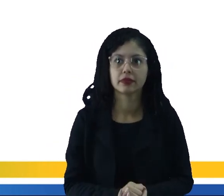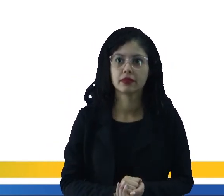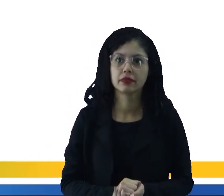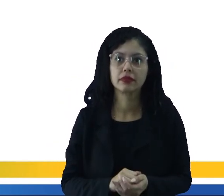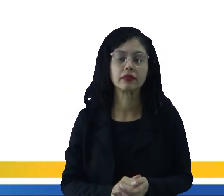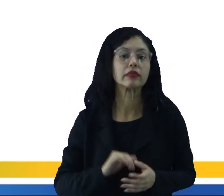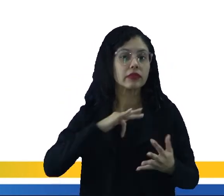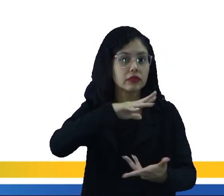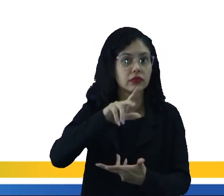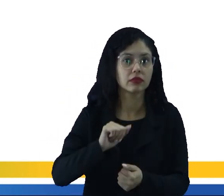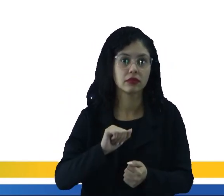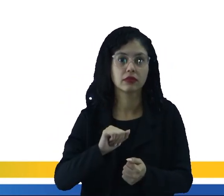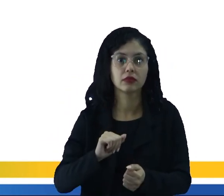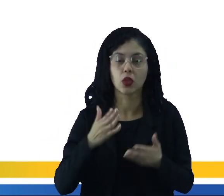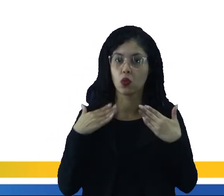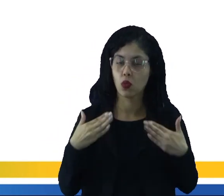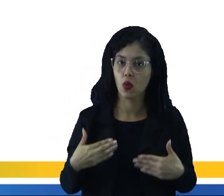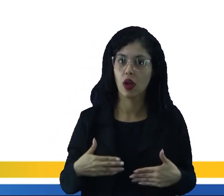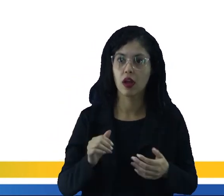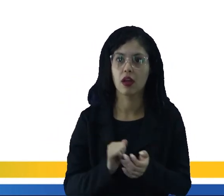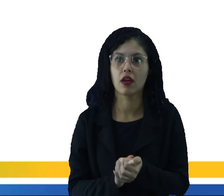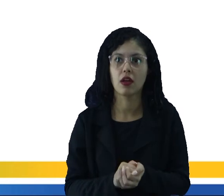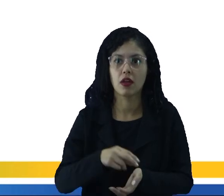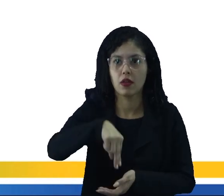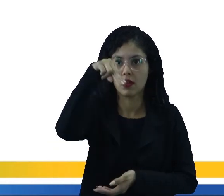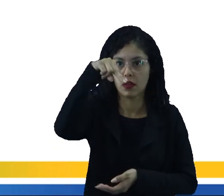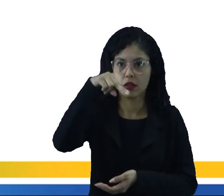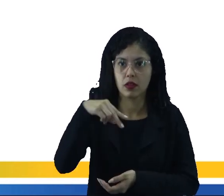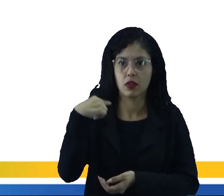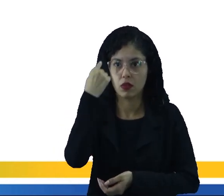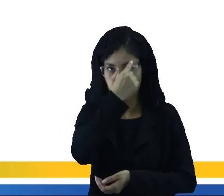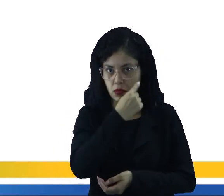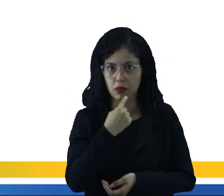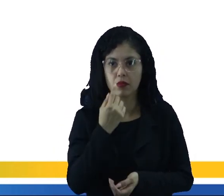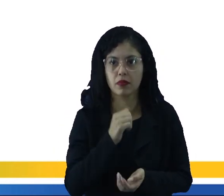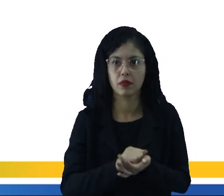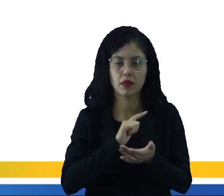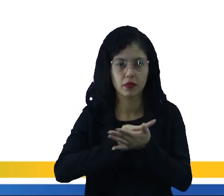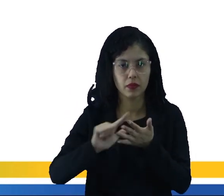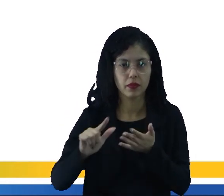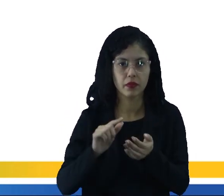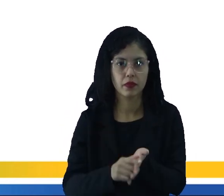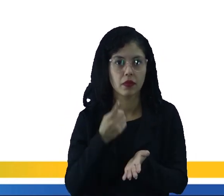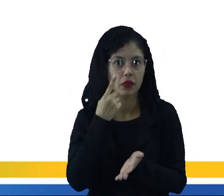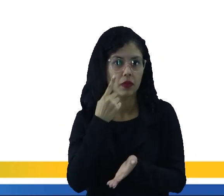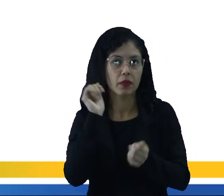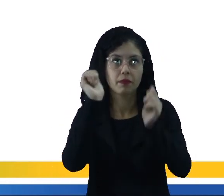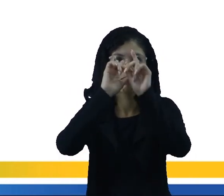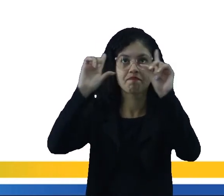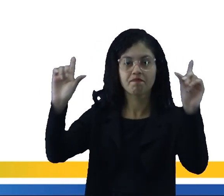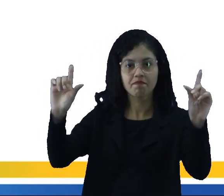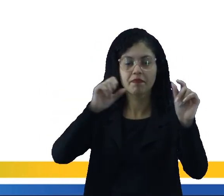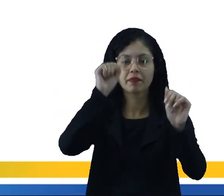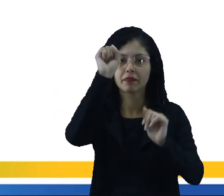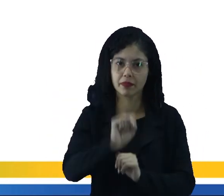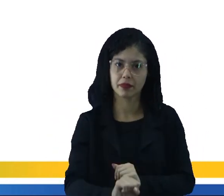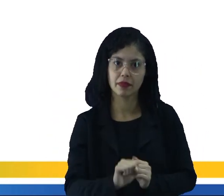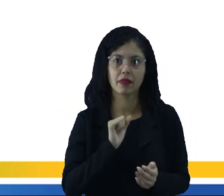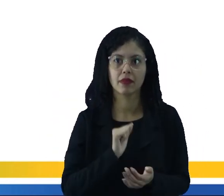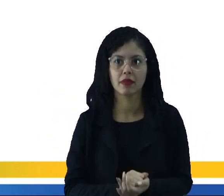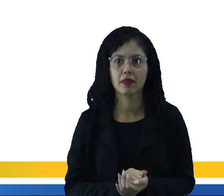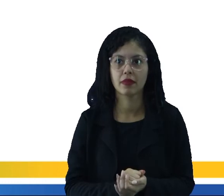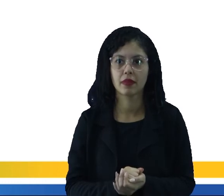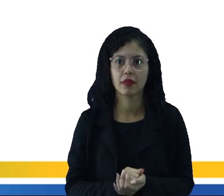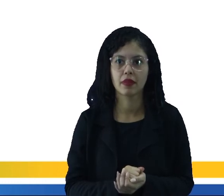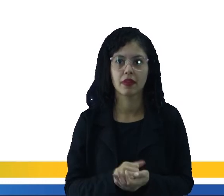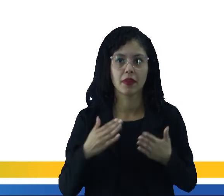embaixo. O mundo era um corpo. Ao norte estava o rosto limpo que olhava o céu. Ao sul